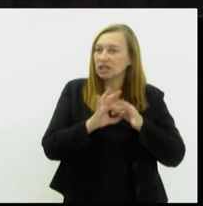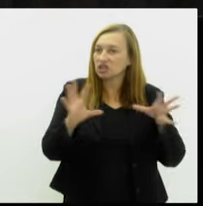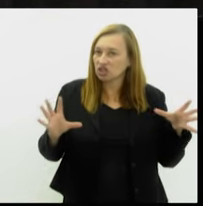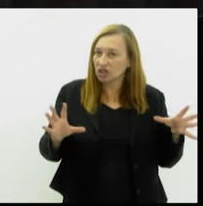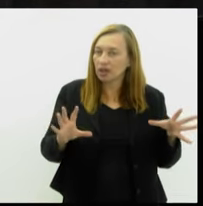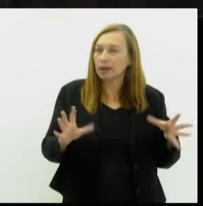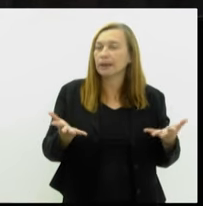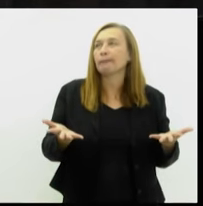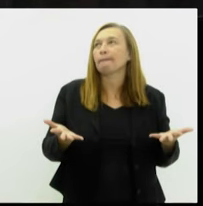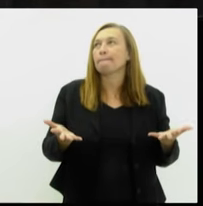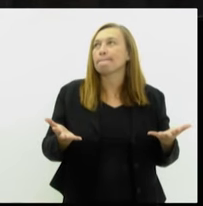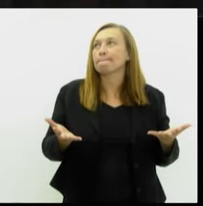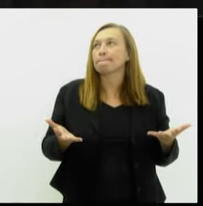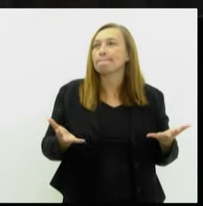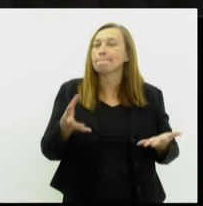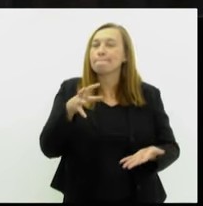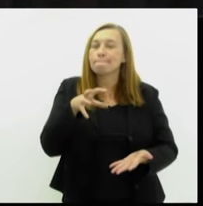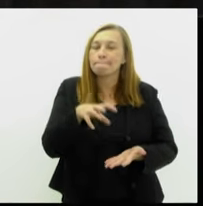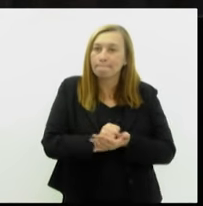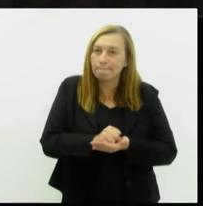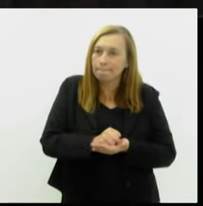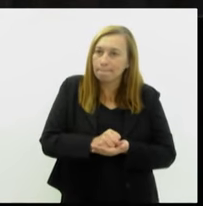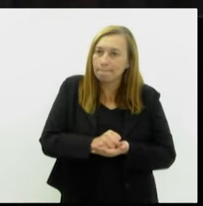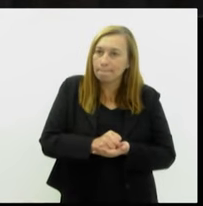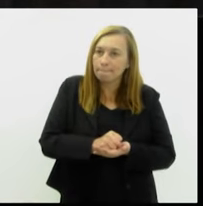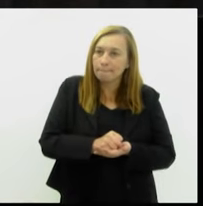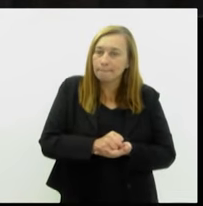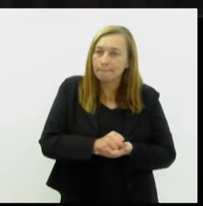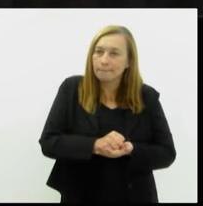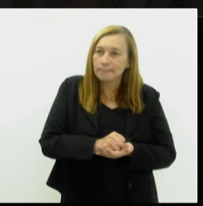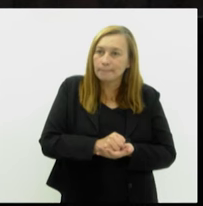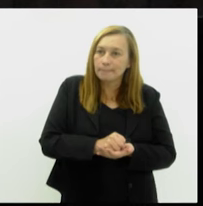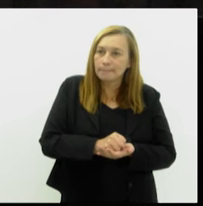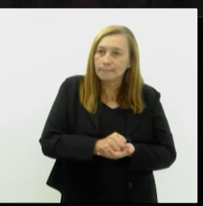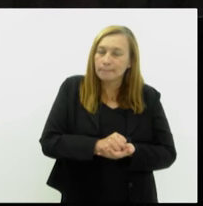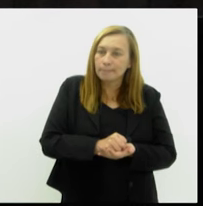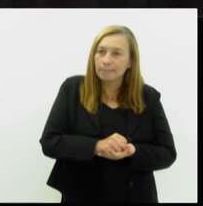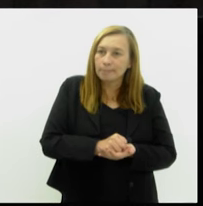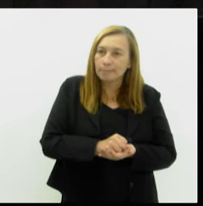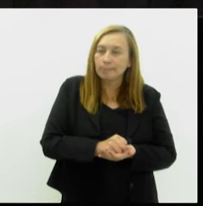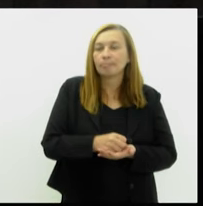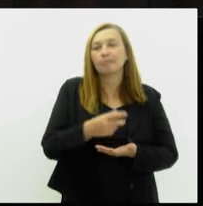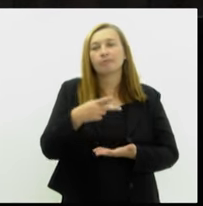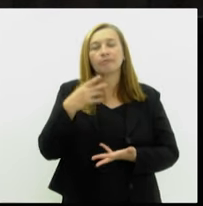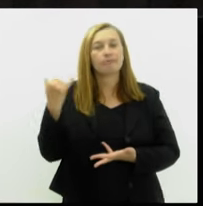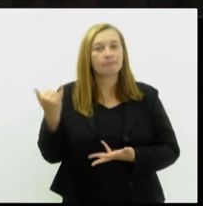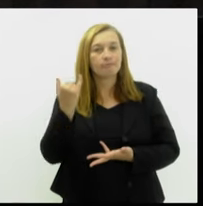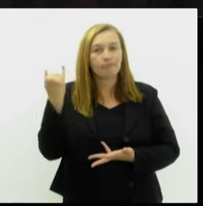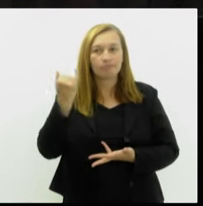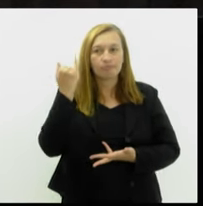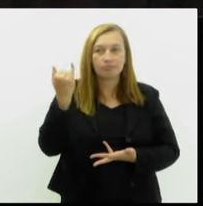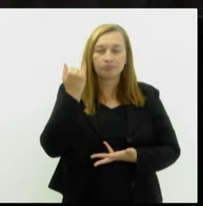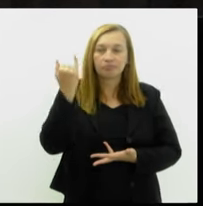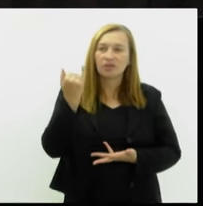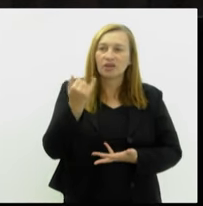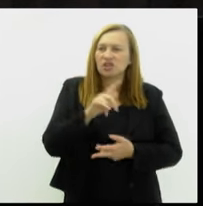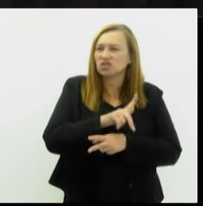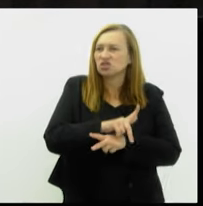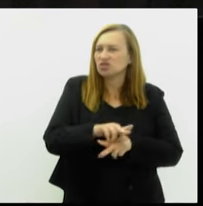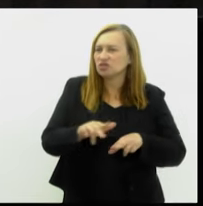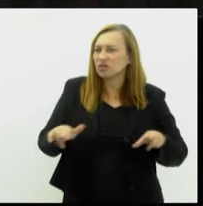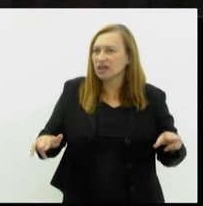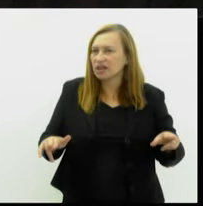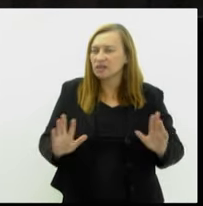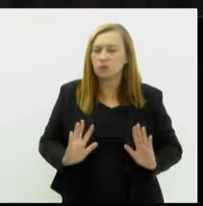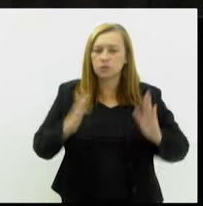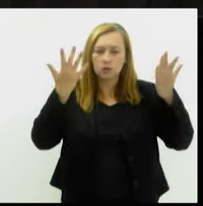esse registro, porque me pareceu muito importante. Há diversas